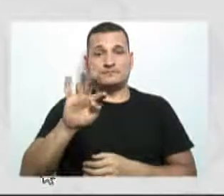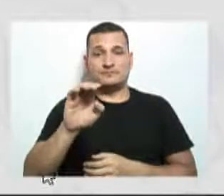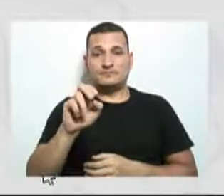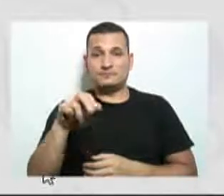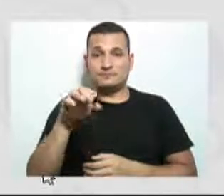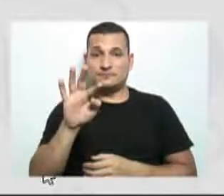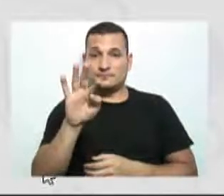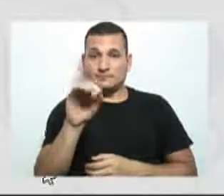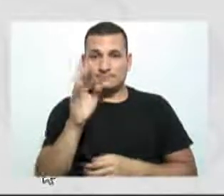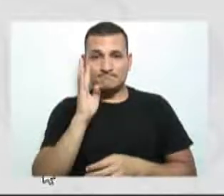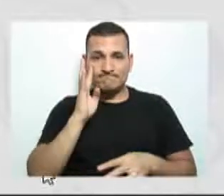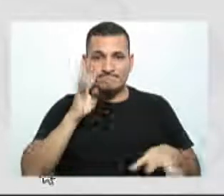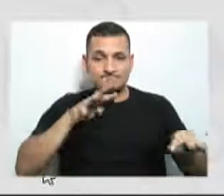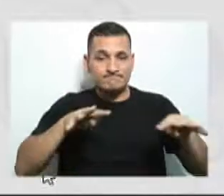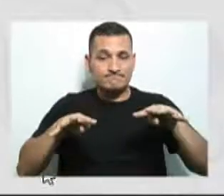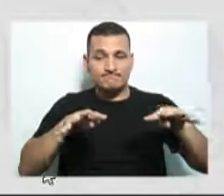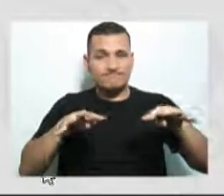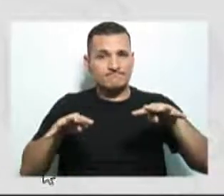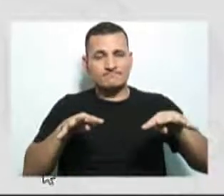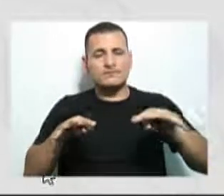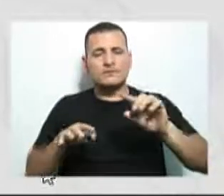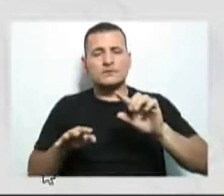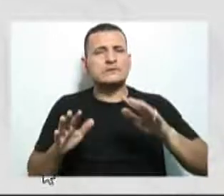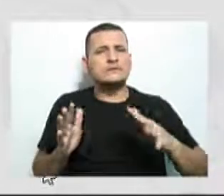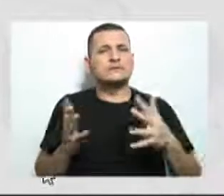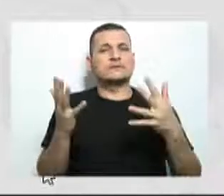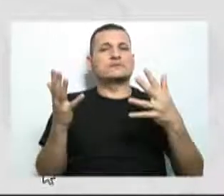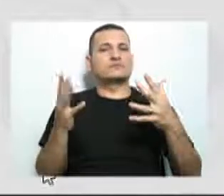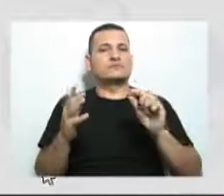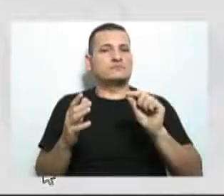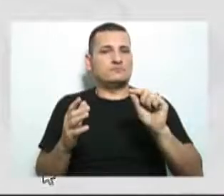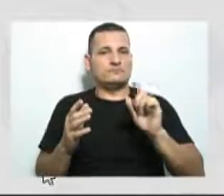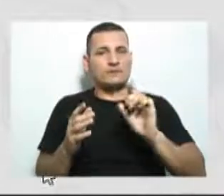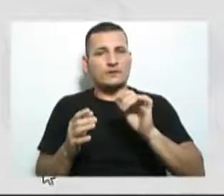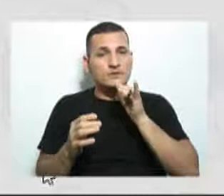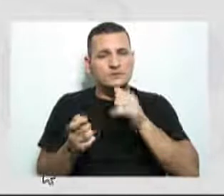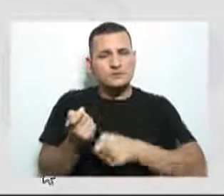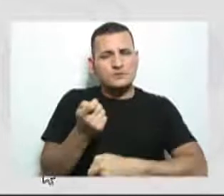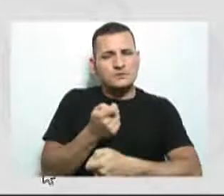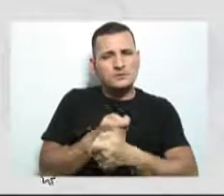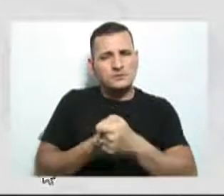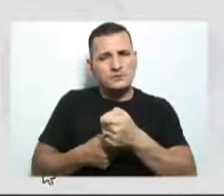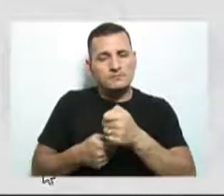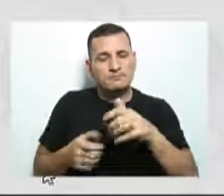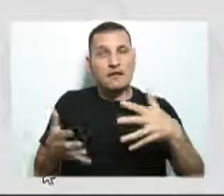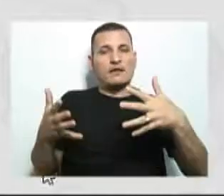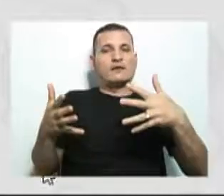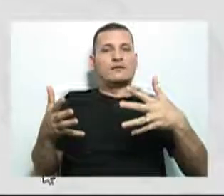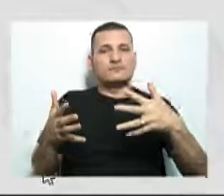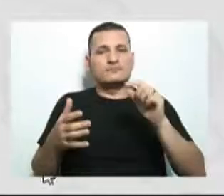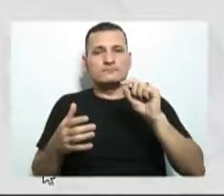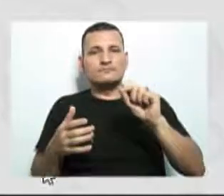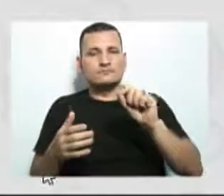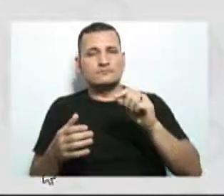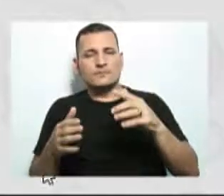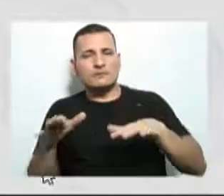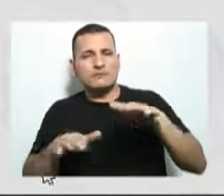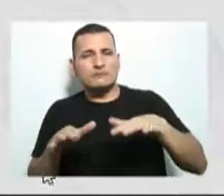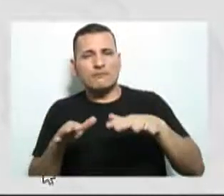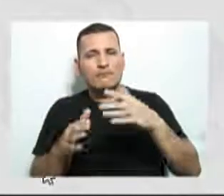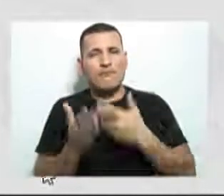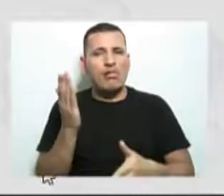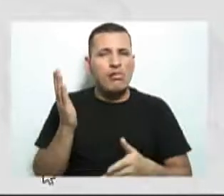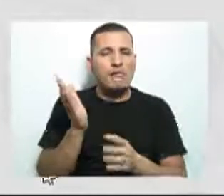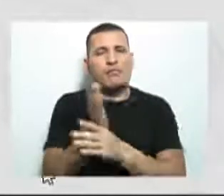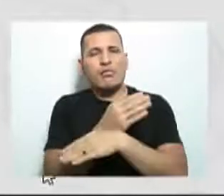para não ser surpreendido no momento em que ela estiver acontecendo. Ficar sapeando, ficar bobeando, ficar meio que